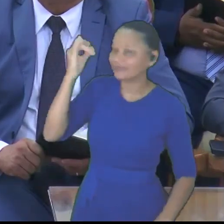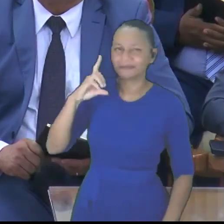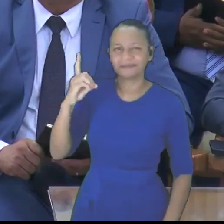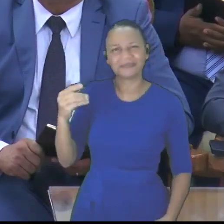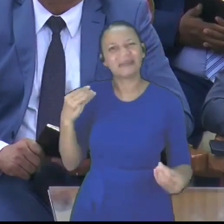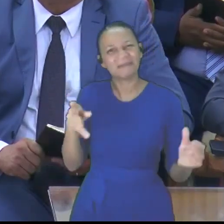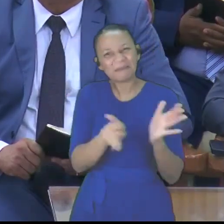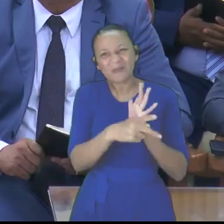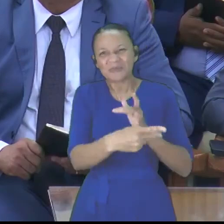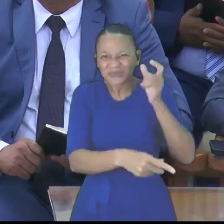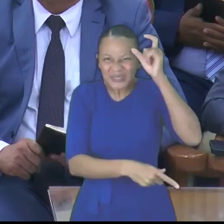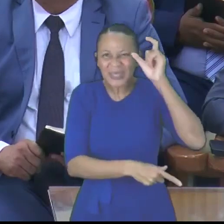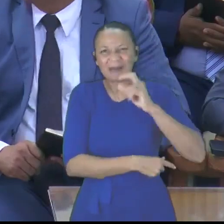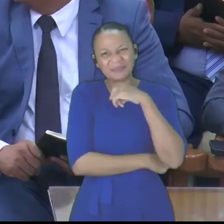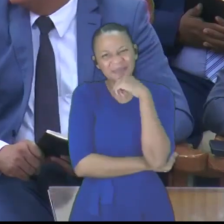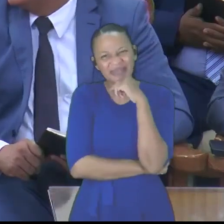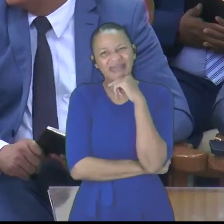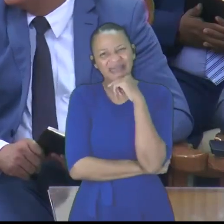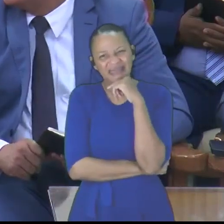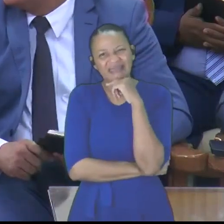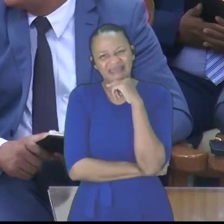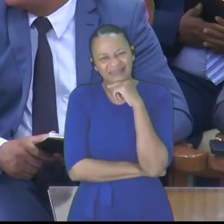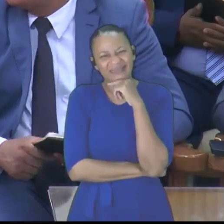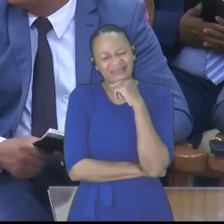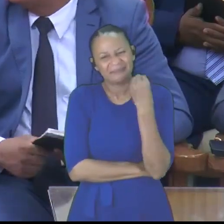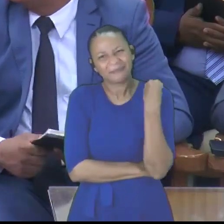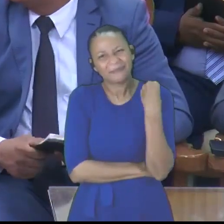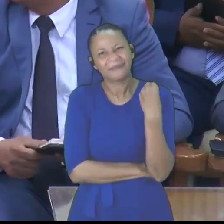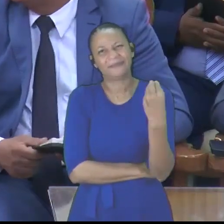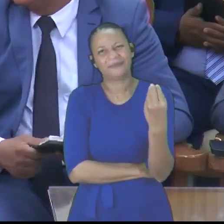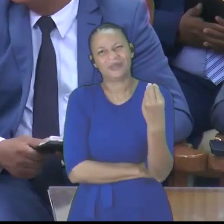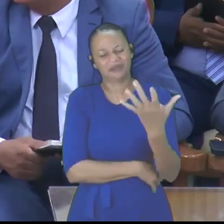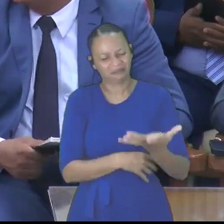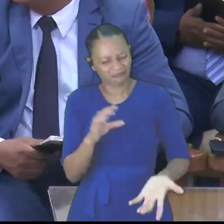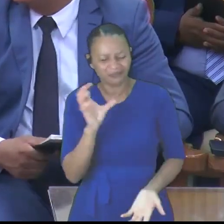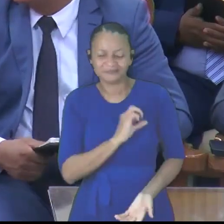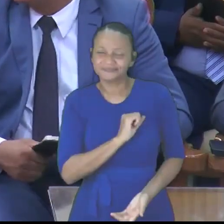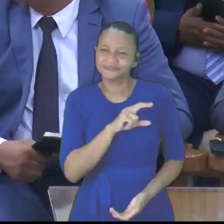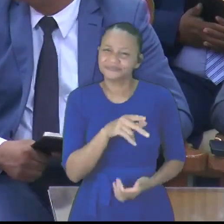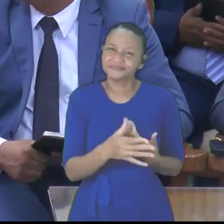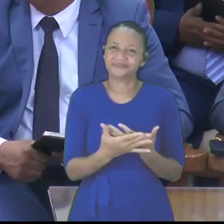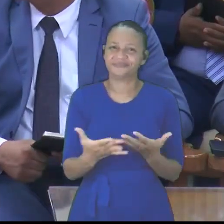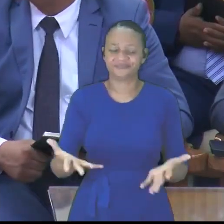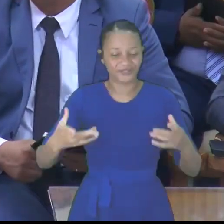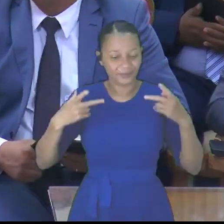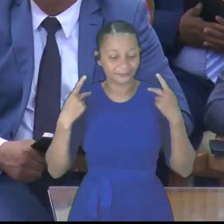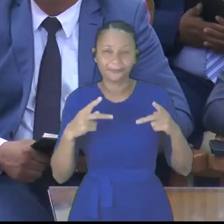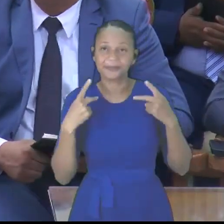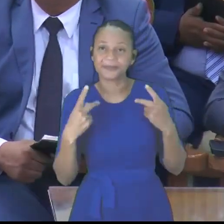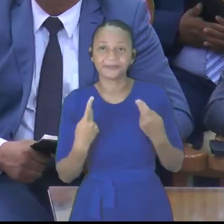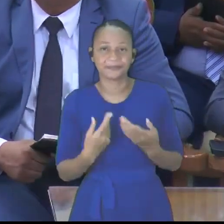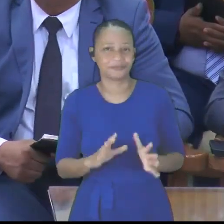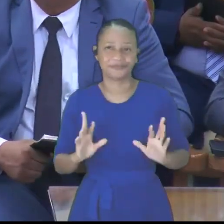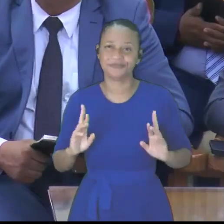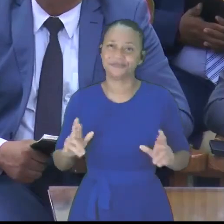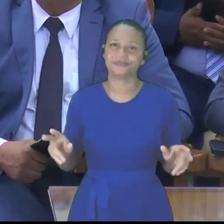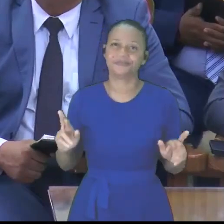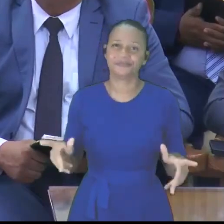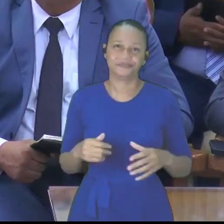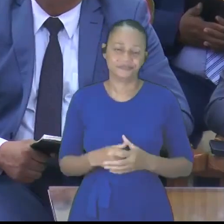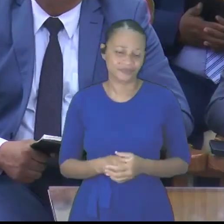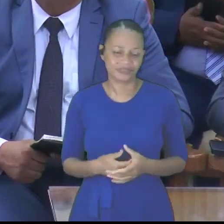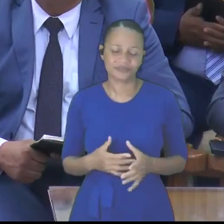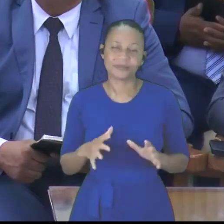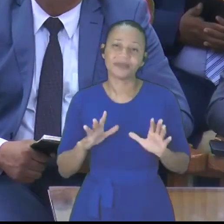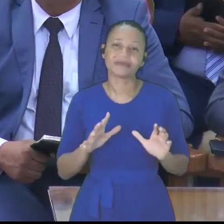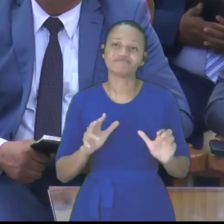armada do cão um negócio desse. Meus amados irmãos, é essa a mensagem. Que isso não é uma mensagem, é uma